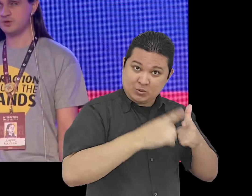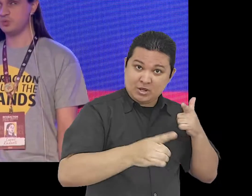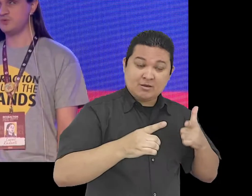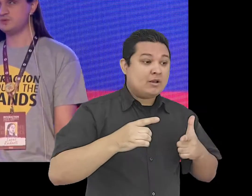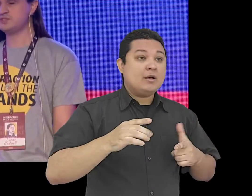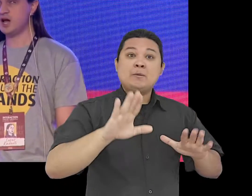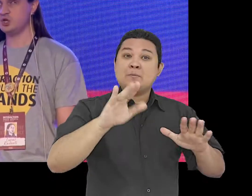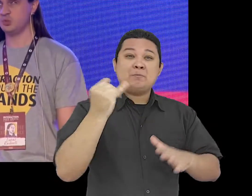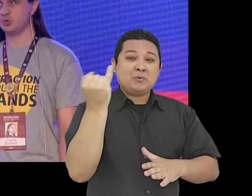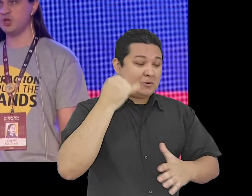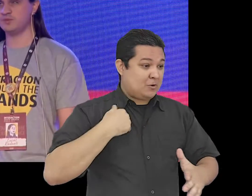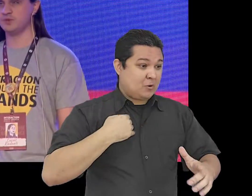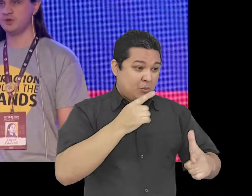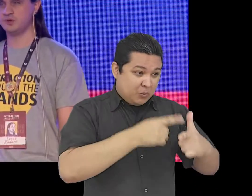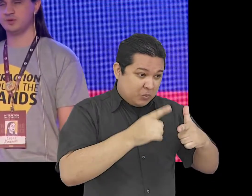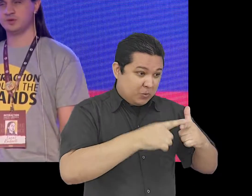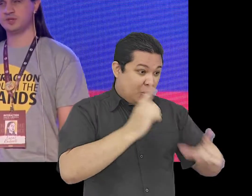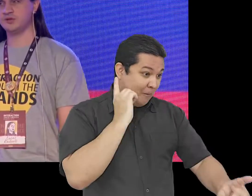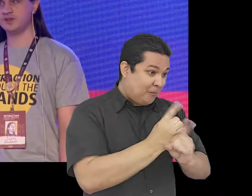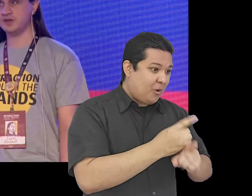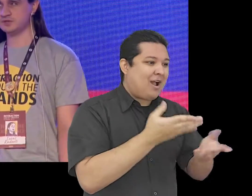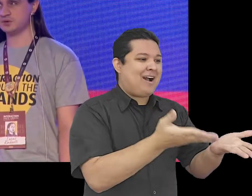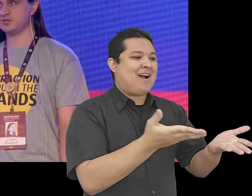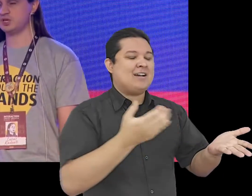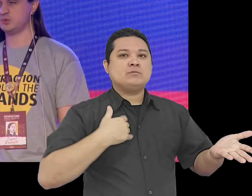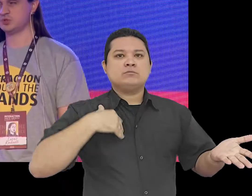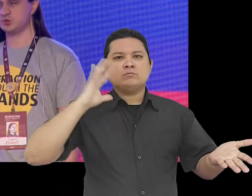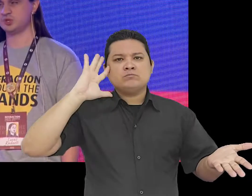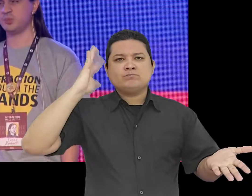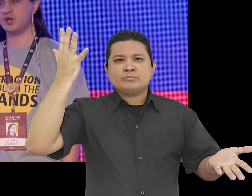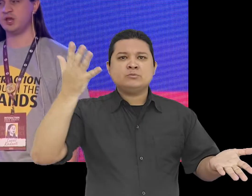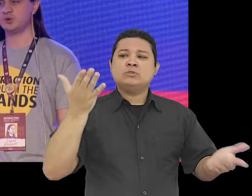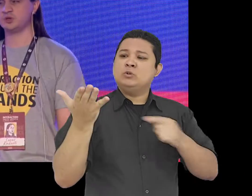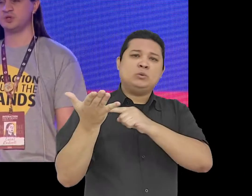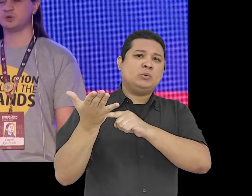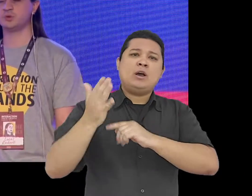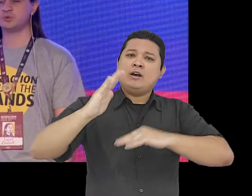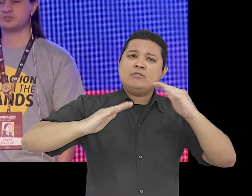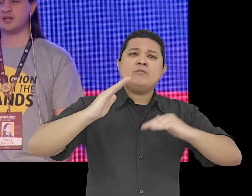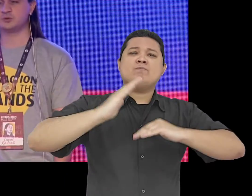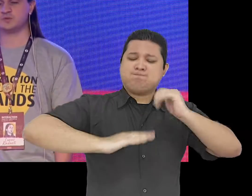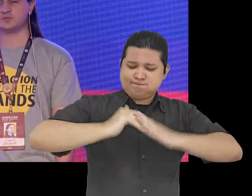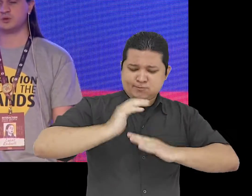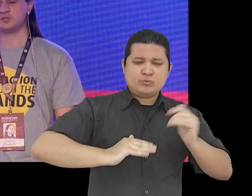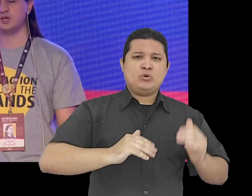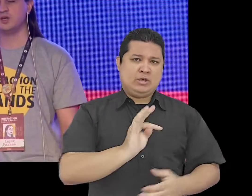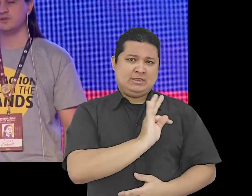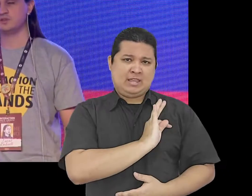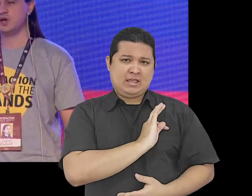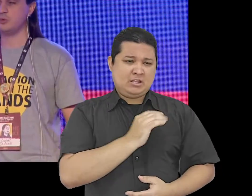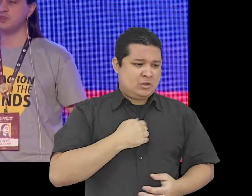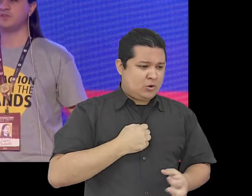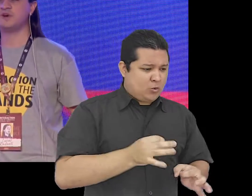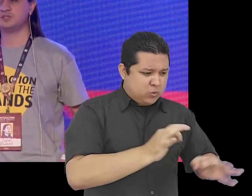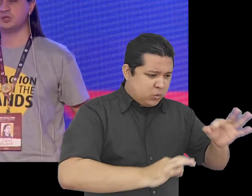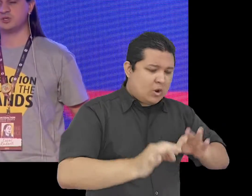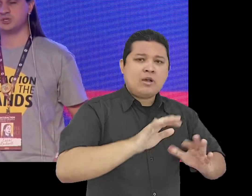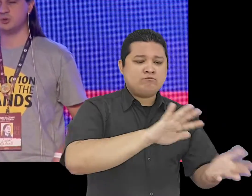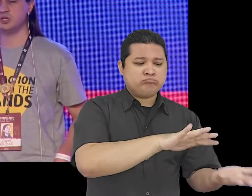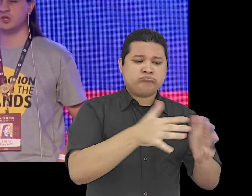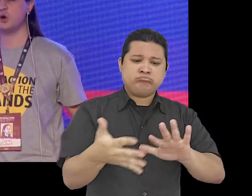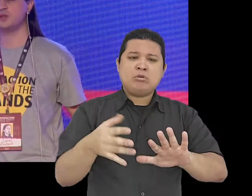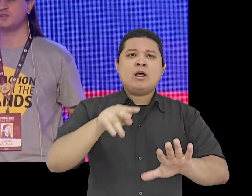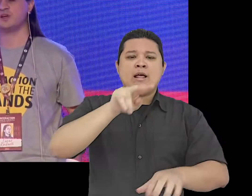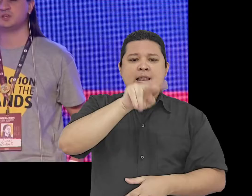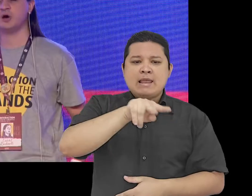problema. Uma vez que você acha o problema, que nem eu falei, você consegue achar uma solução para ele, porque normalmente são problemas técnicos que você consegue, assim, é uma interface que não